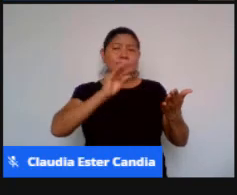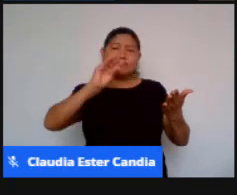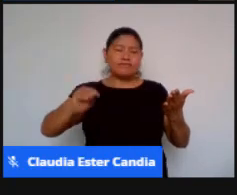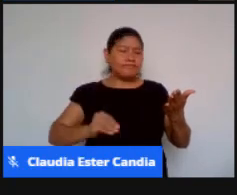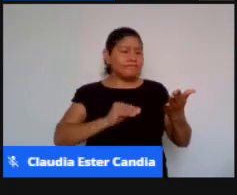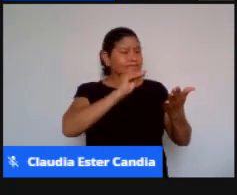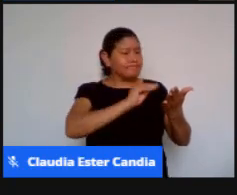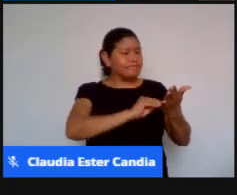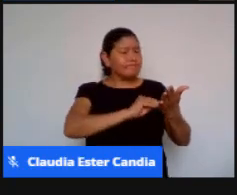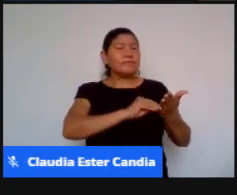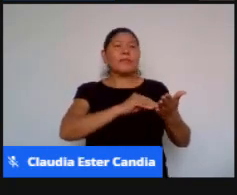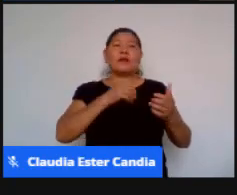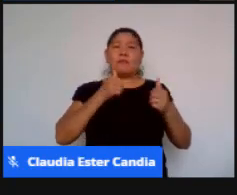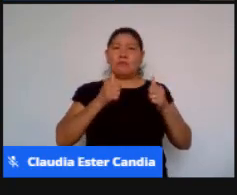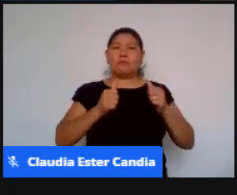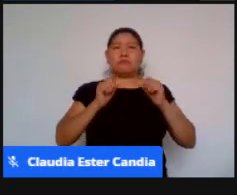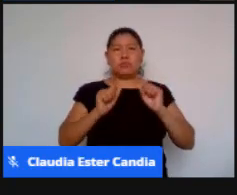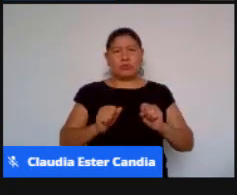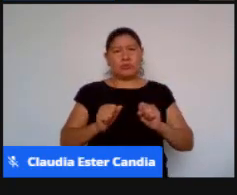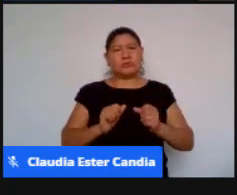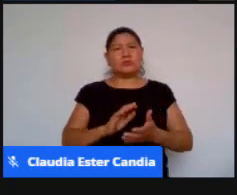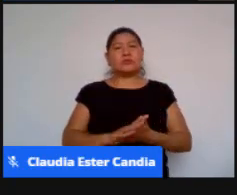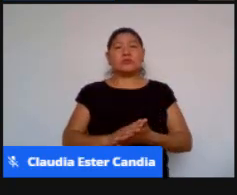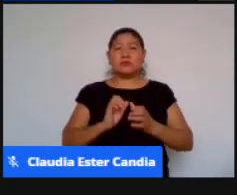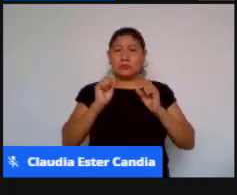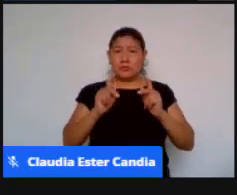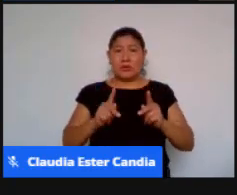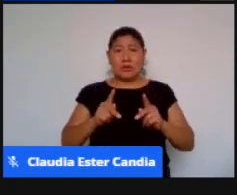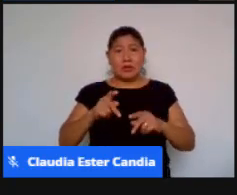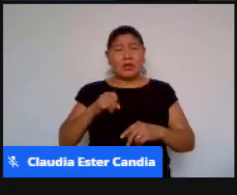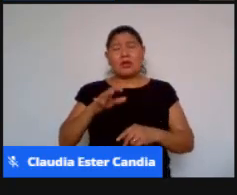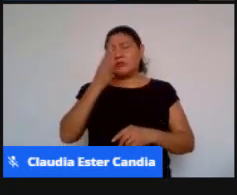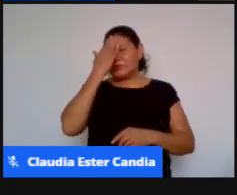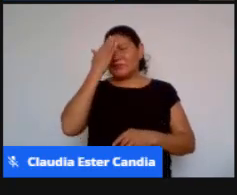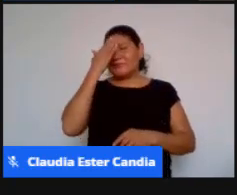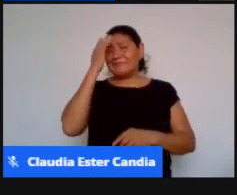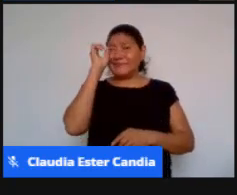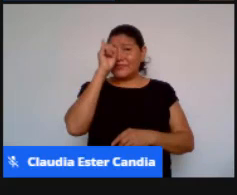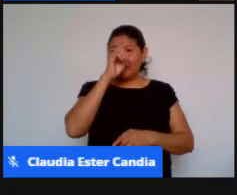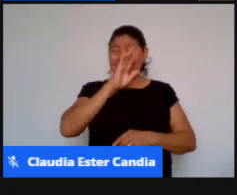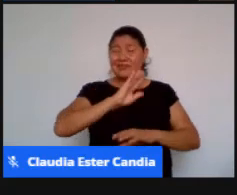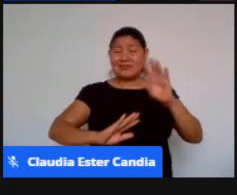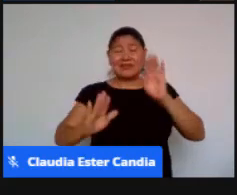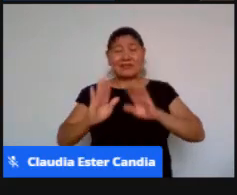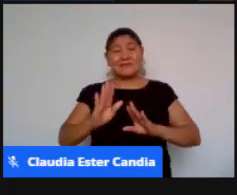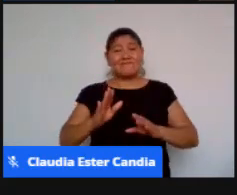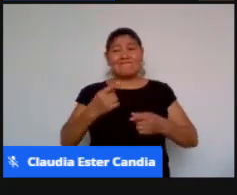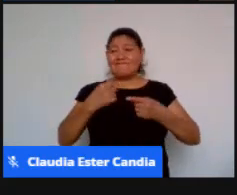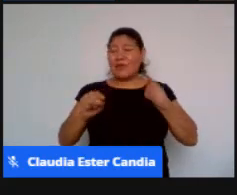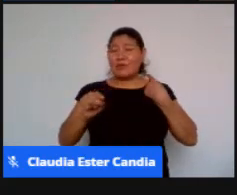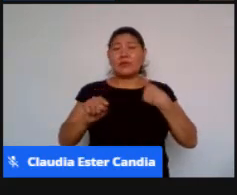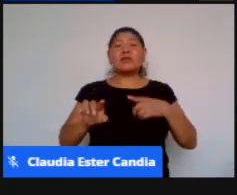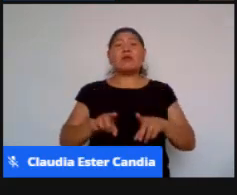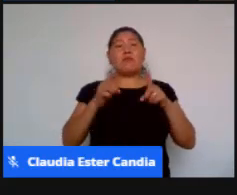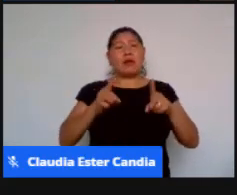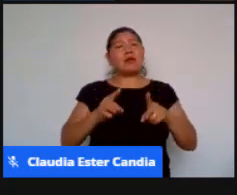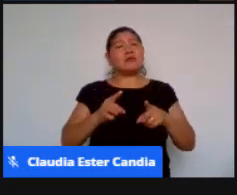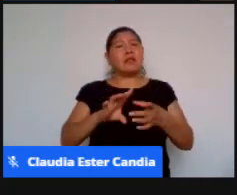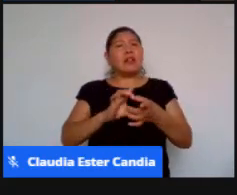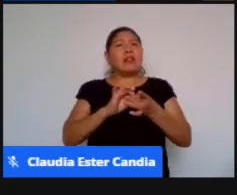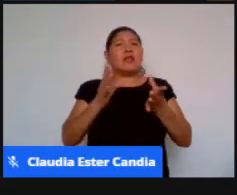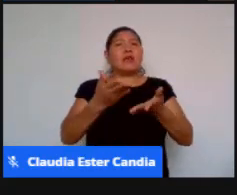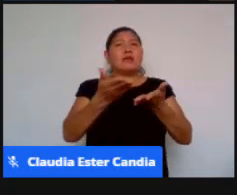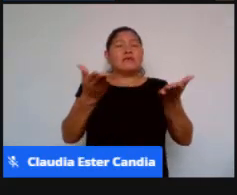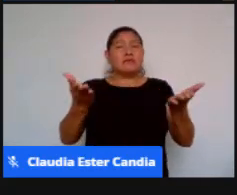mundo, tá bom? Mas vocês têm o e-mail da geografia, vocês podem muito bem mandar sugestões para a gente, porque